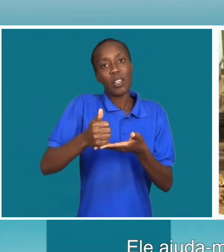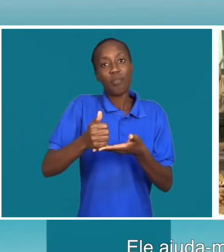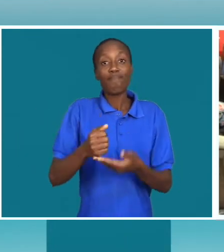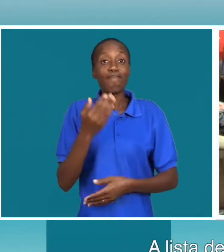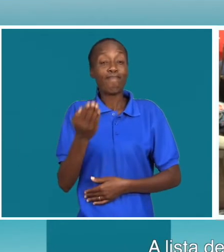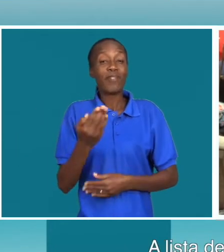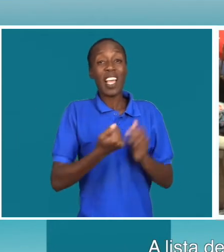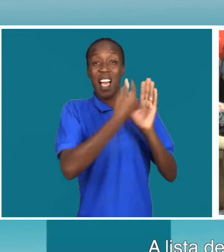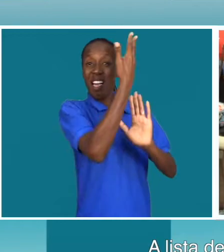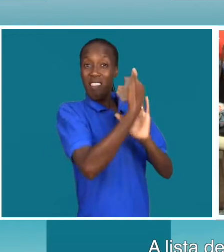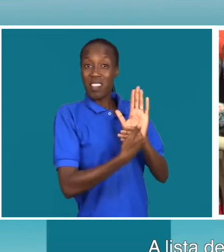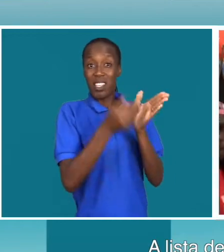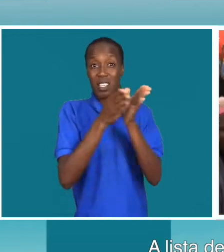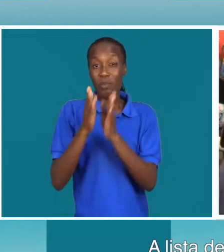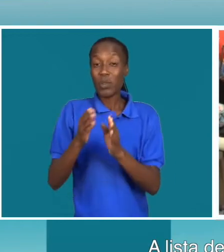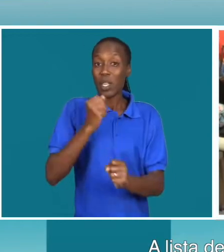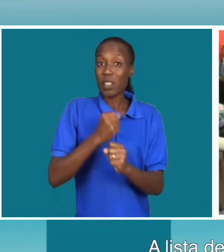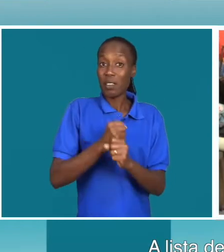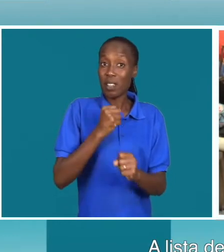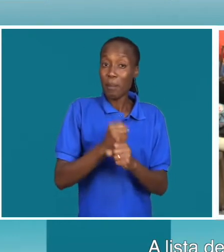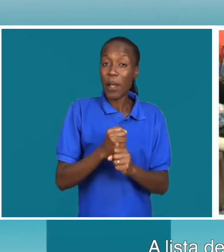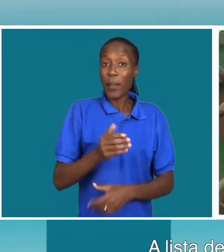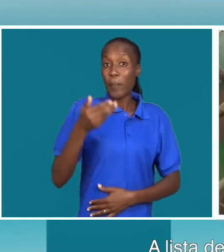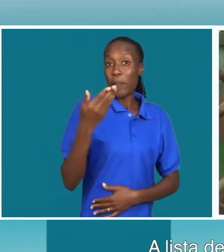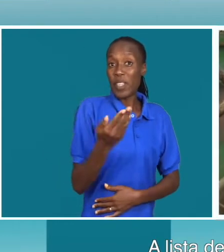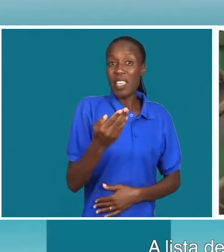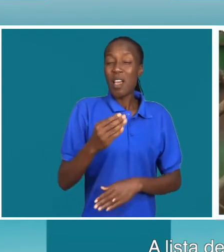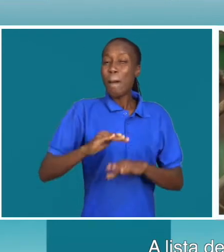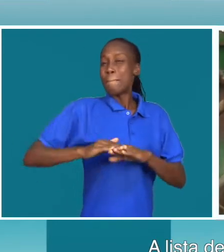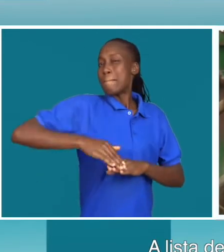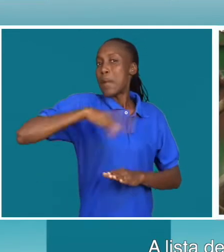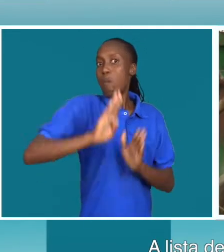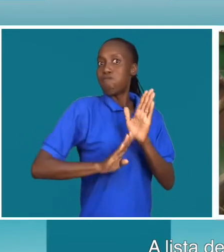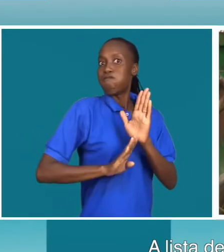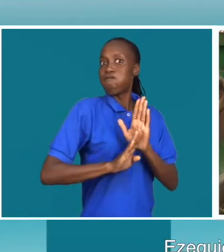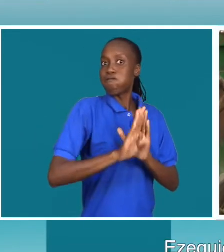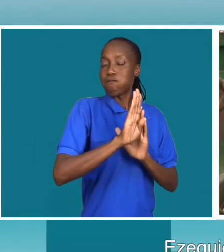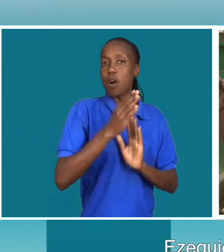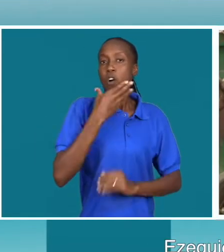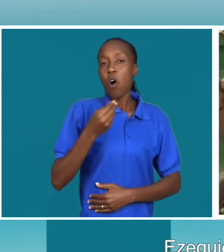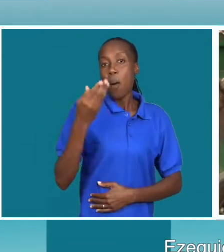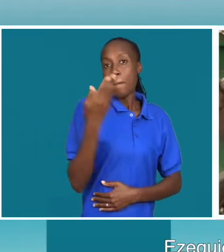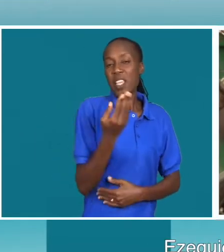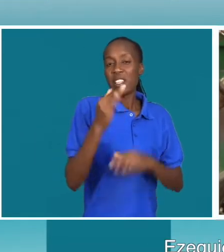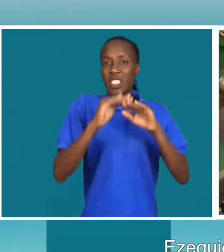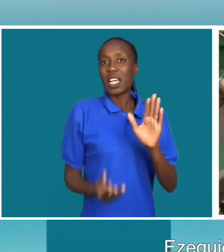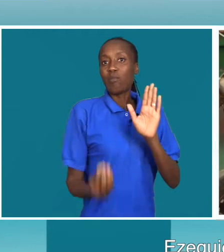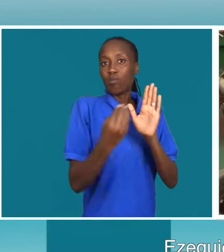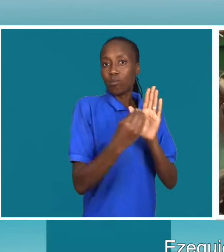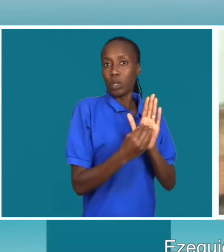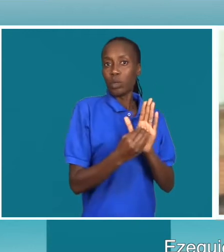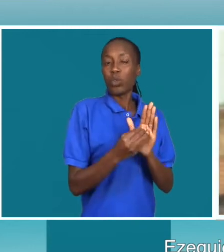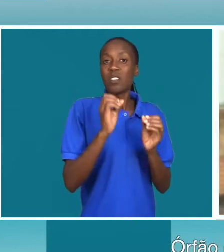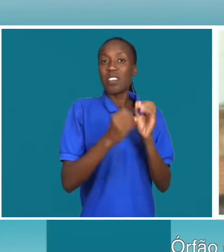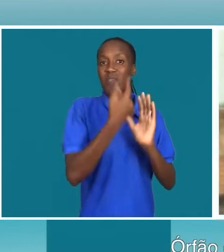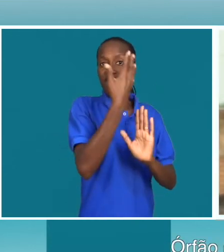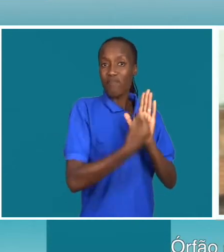A lista de pessoas que trabalham duro para sobreviver é enorme. E Ezaquiel faz parte desta lista.